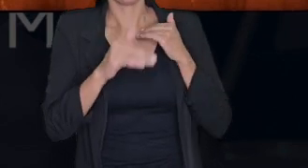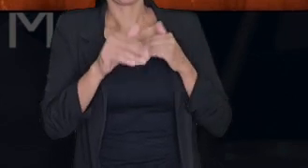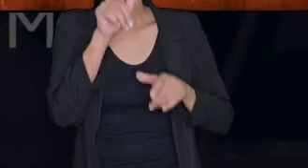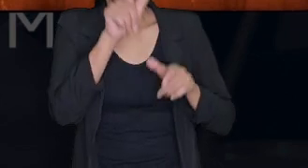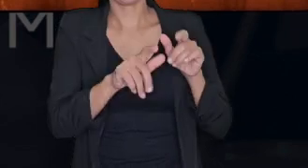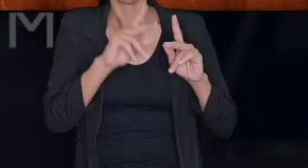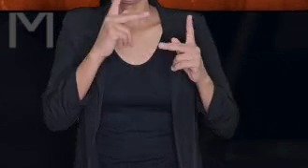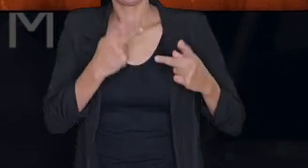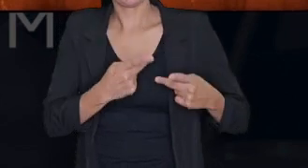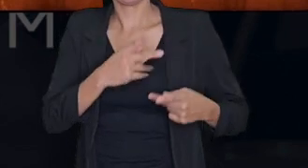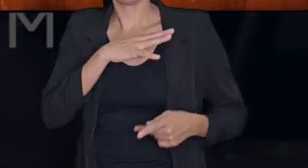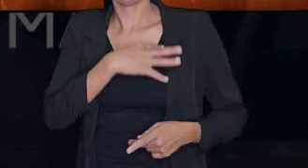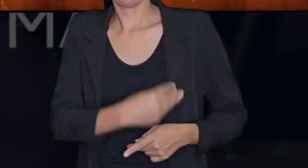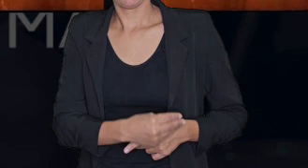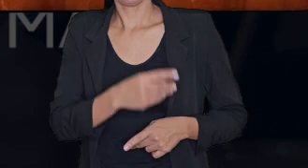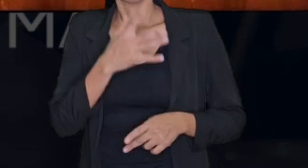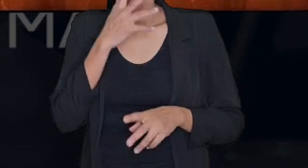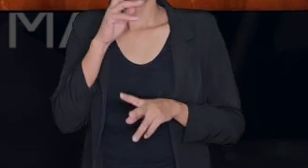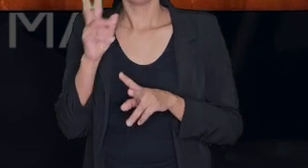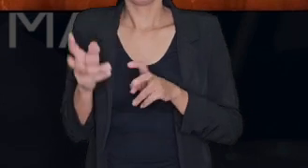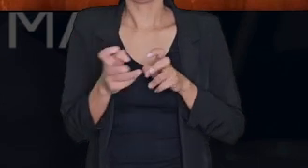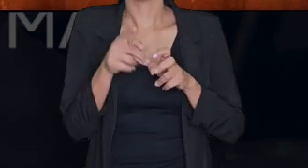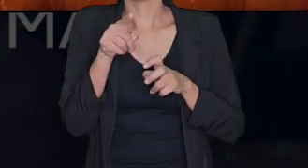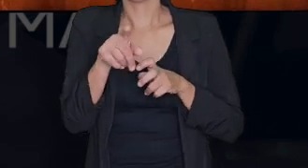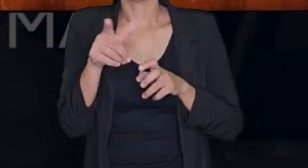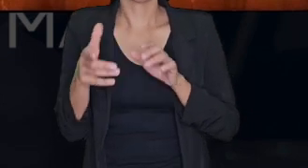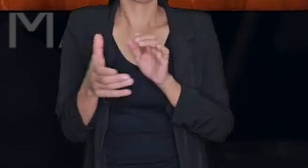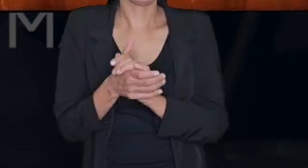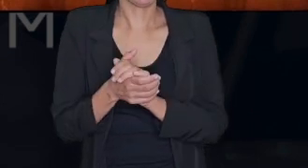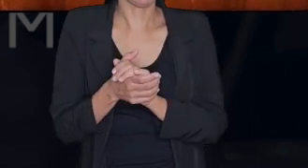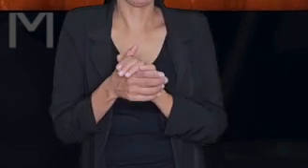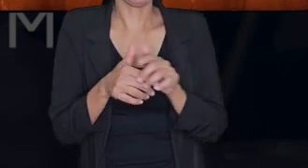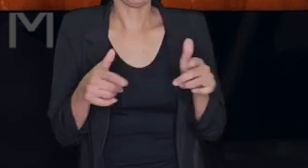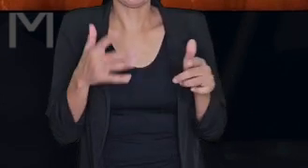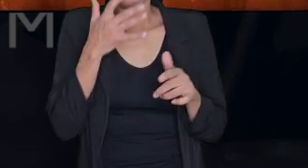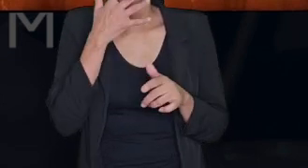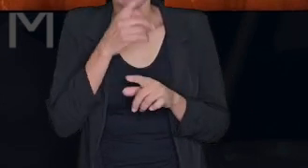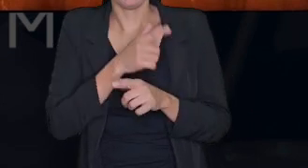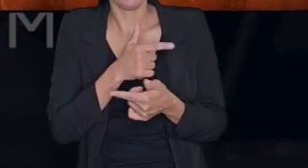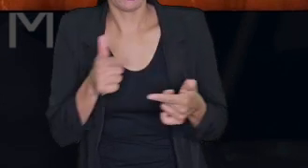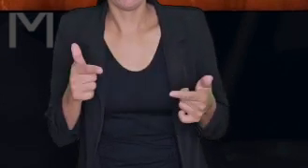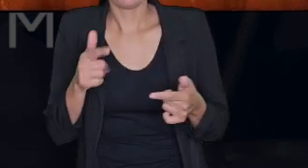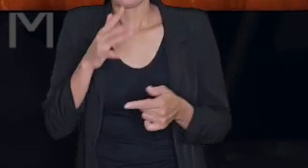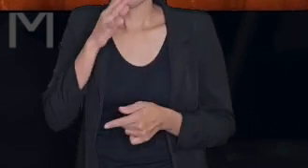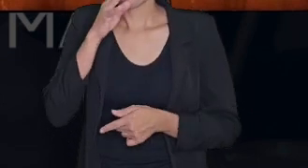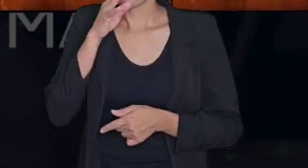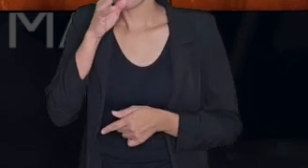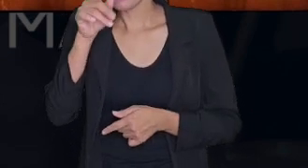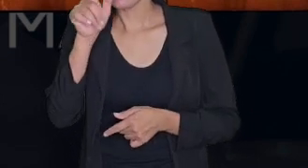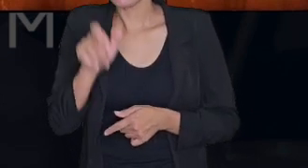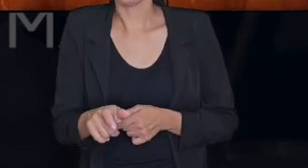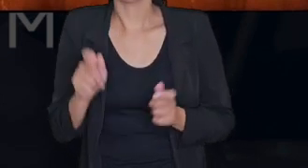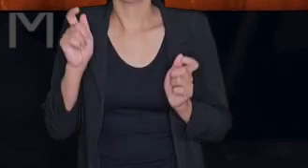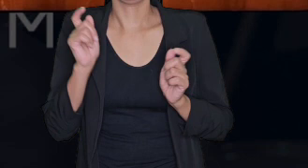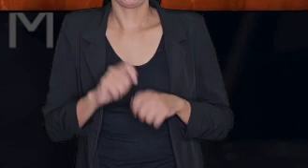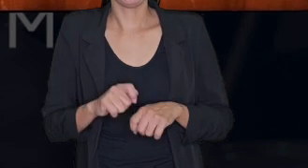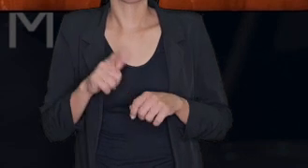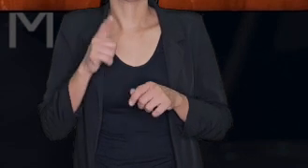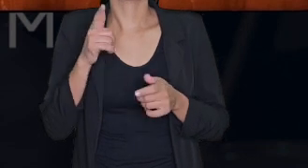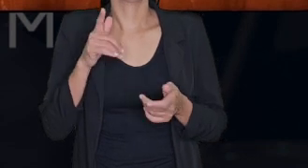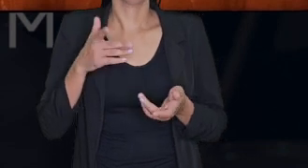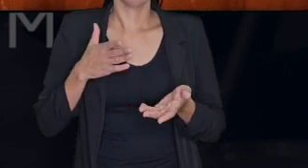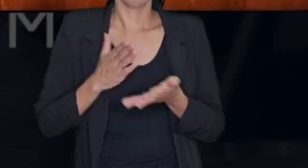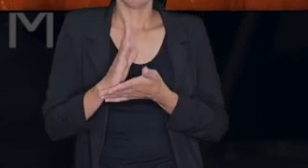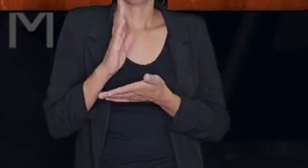houver consenso de todos os herdeiros, inclusive quanto ao reconhecimento da união estável. Artigo 19. A ameação